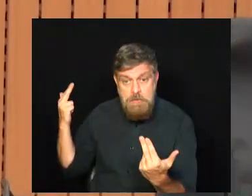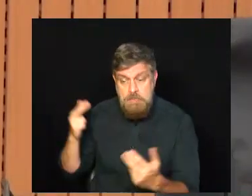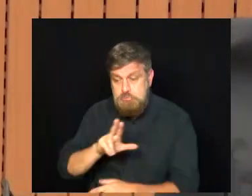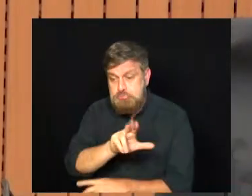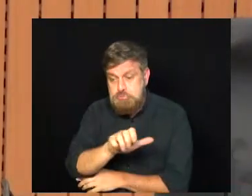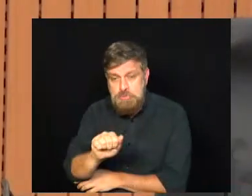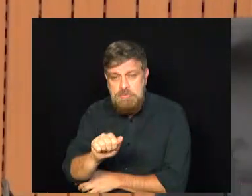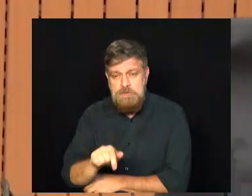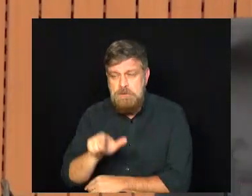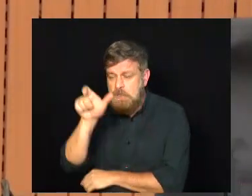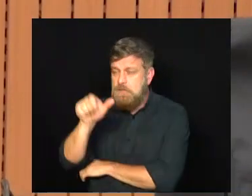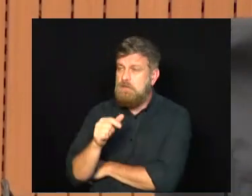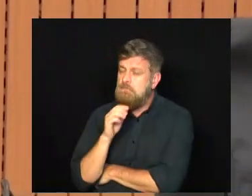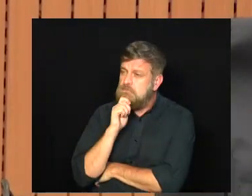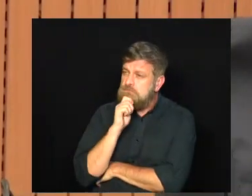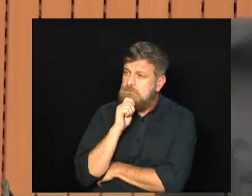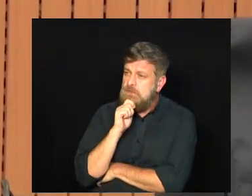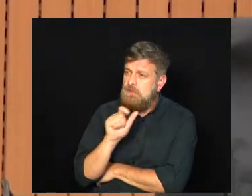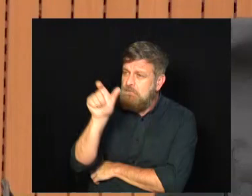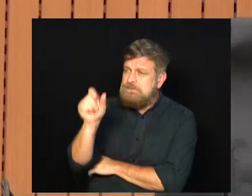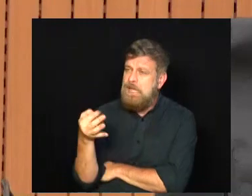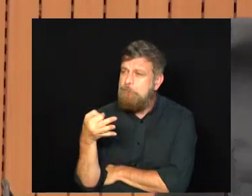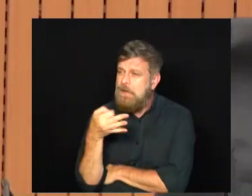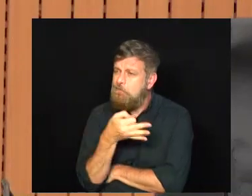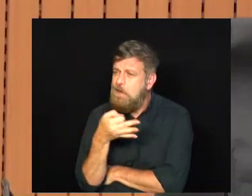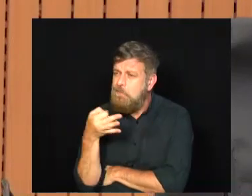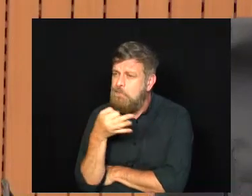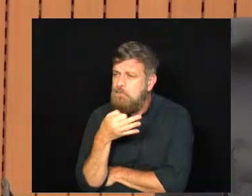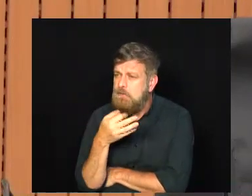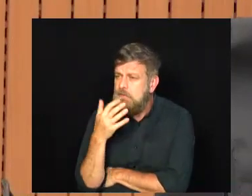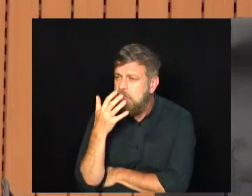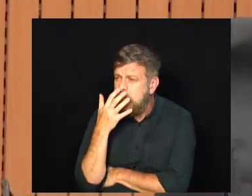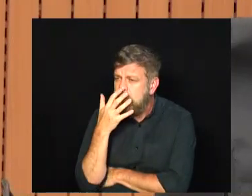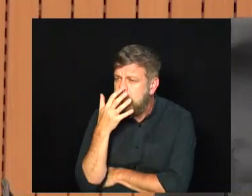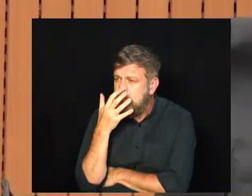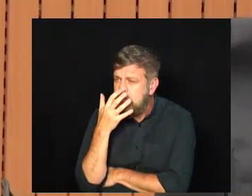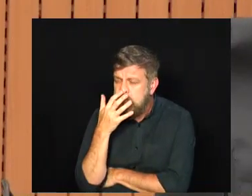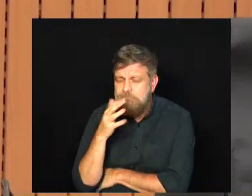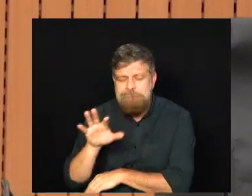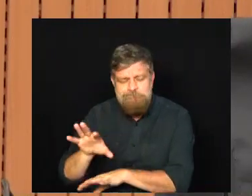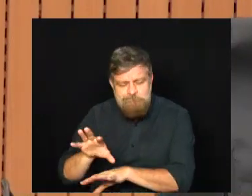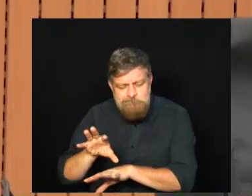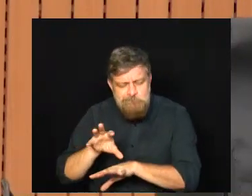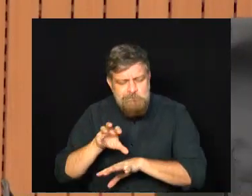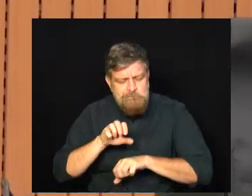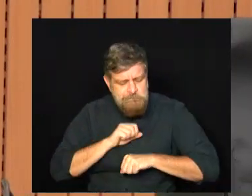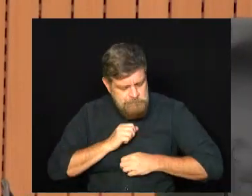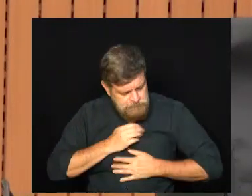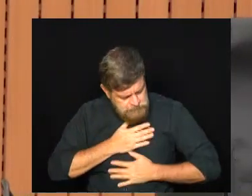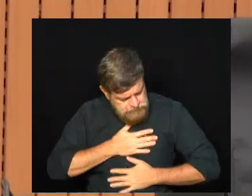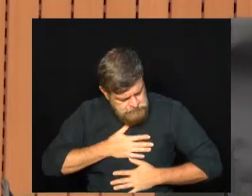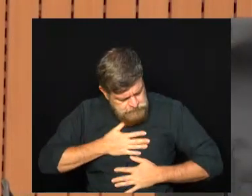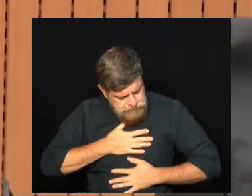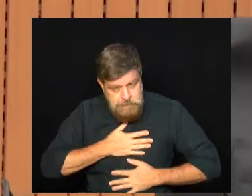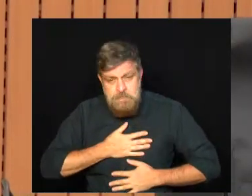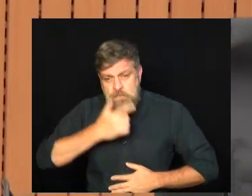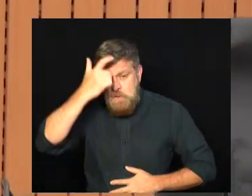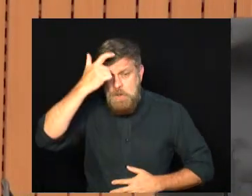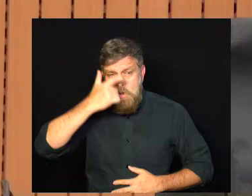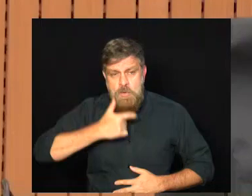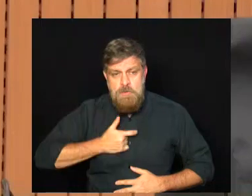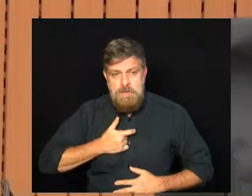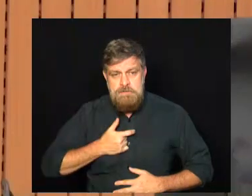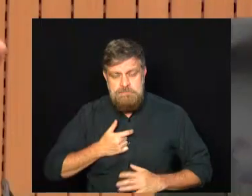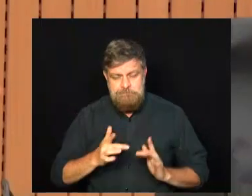a sua fala hoje, nessa manhã, diz muito sobre isso, né? Quando a gente deixa de